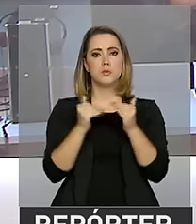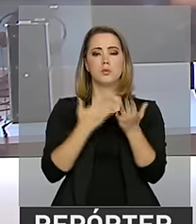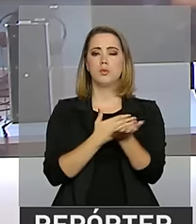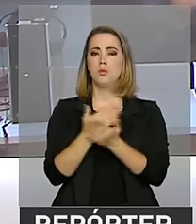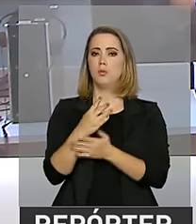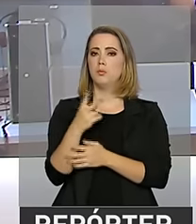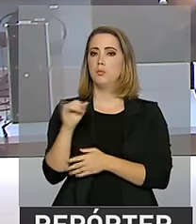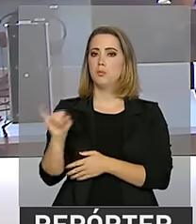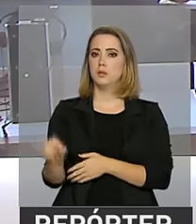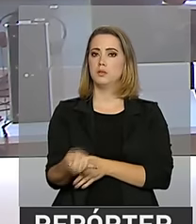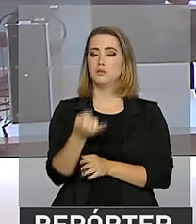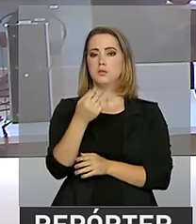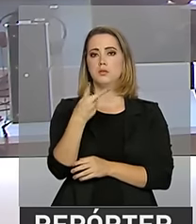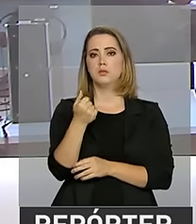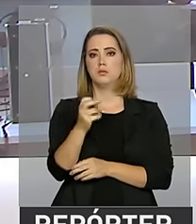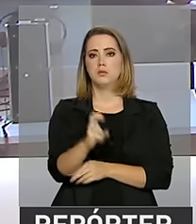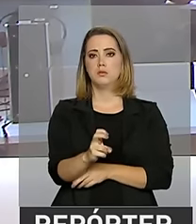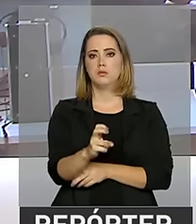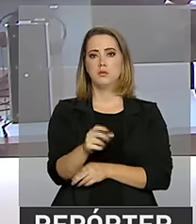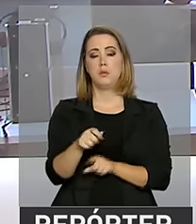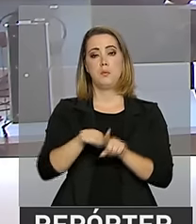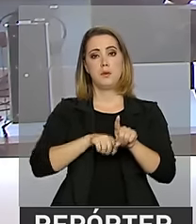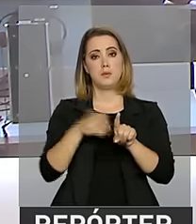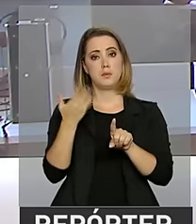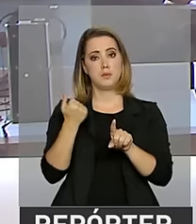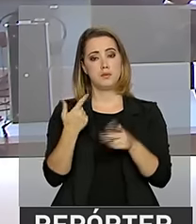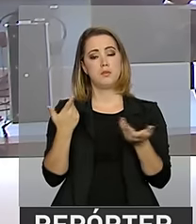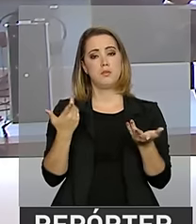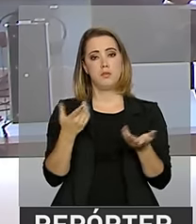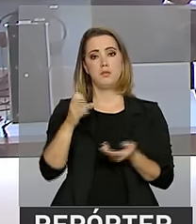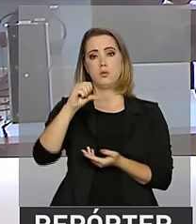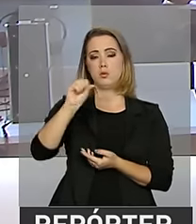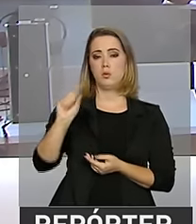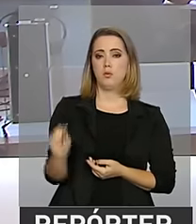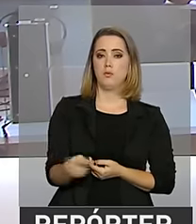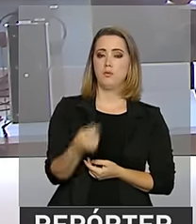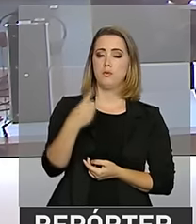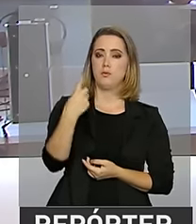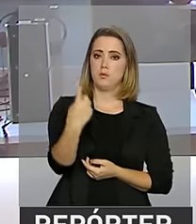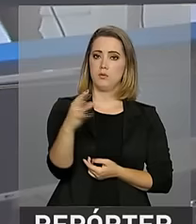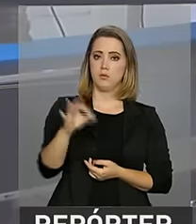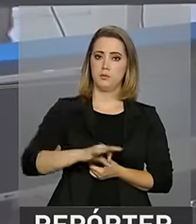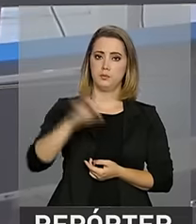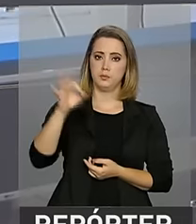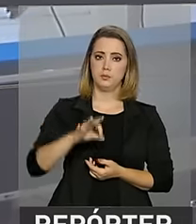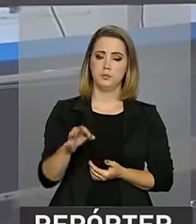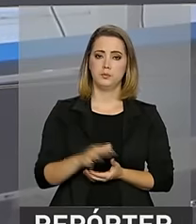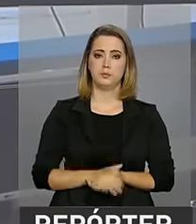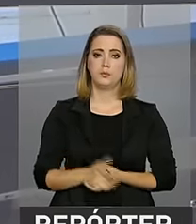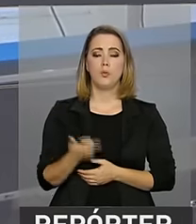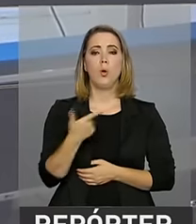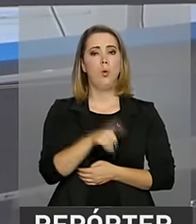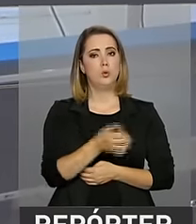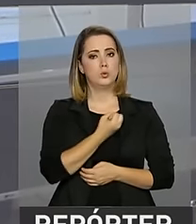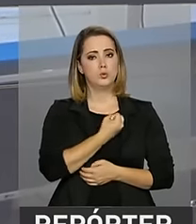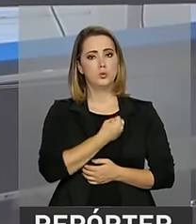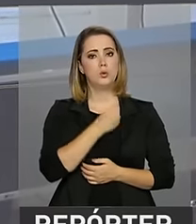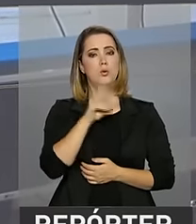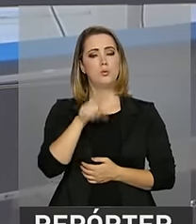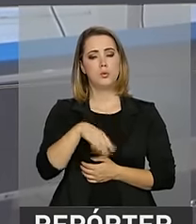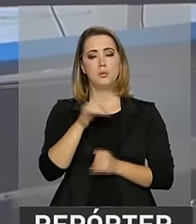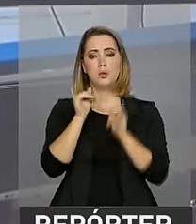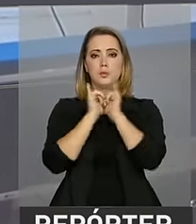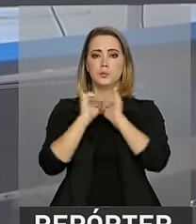Desde janeiro de 2015 no mês passado esse índice era de 9,1 por. e outro dado positivo também